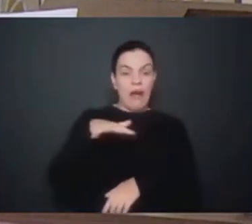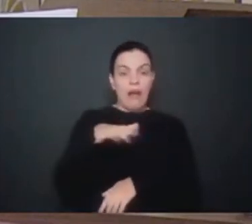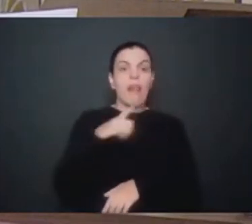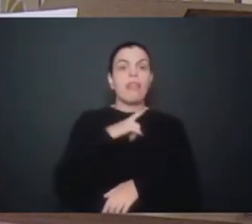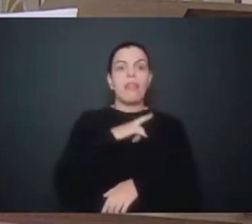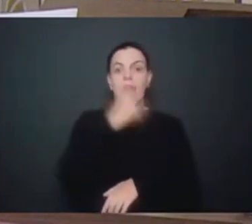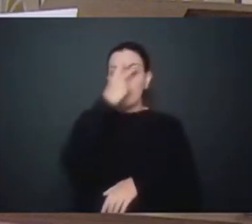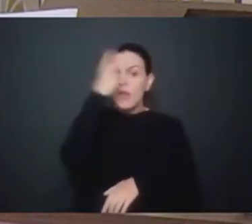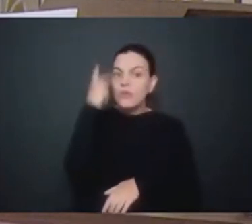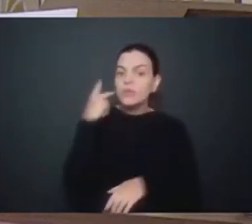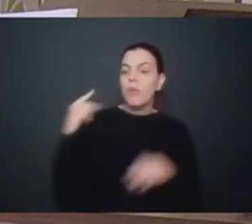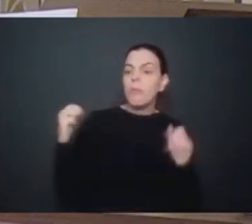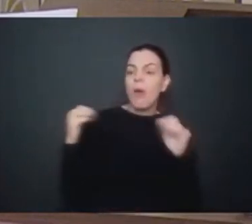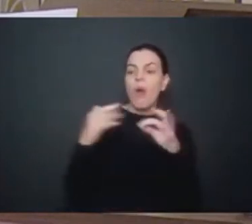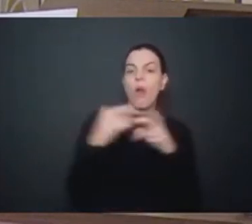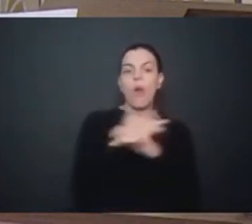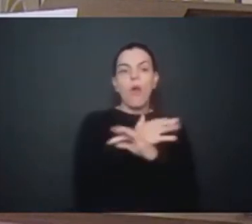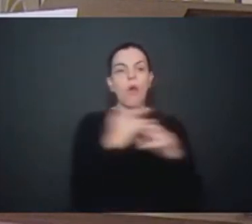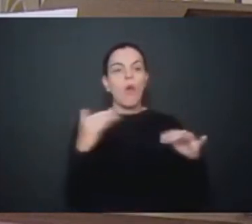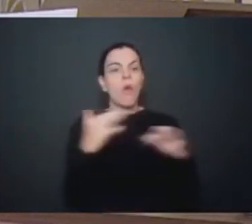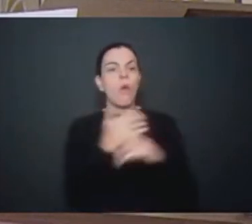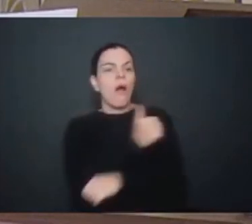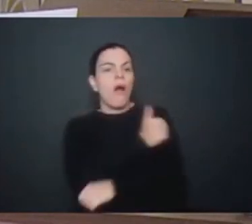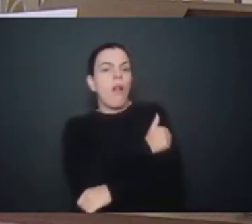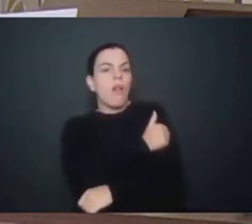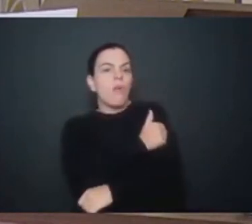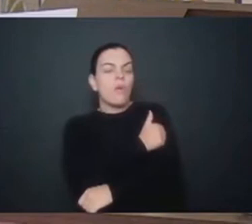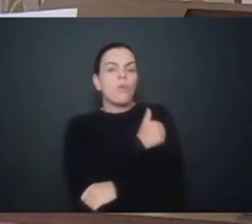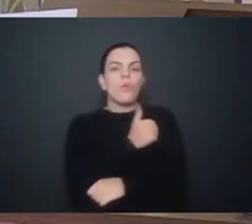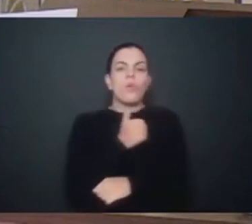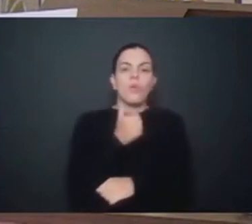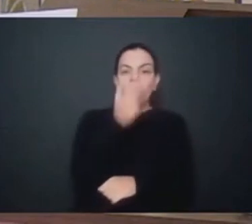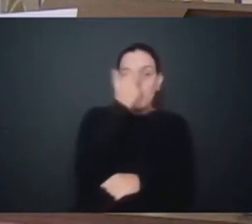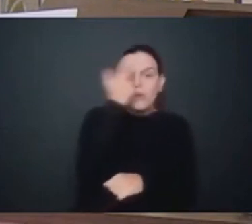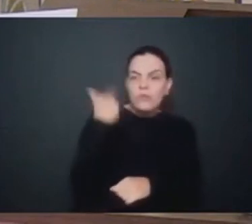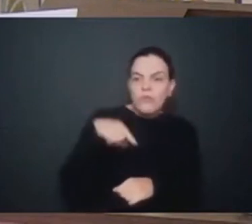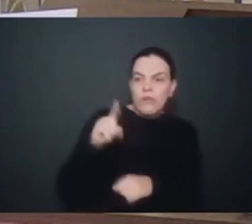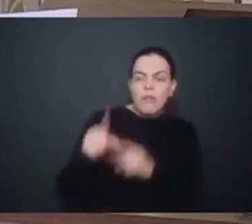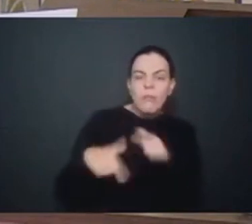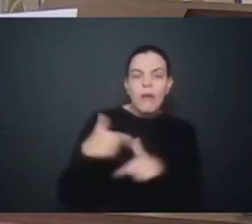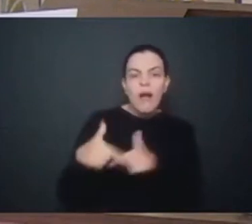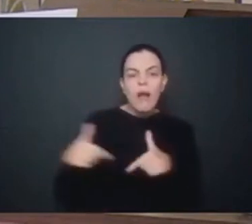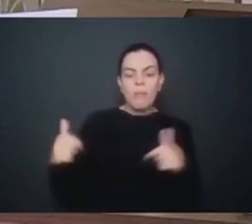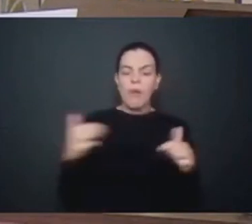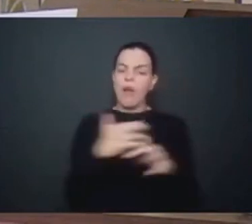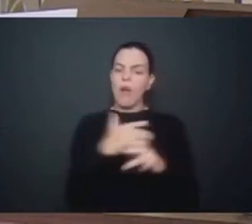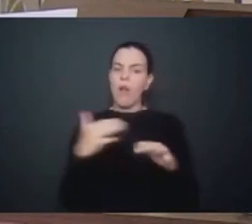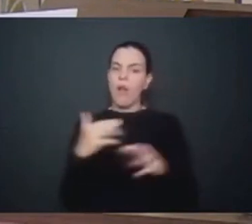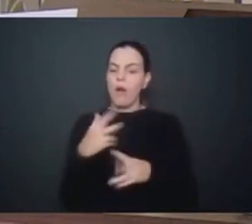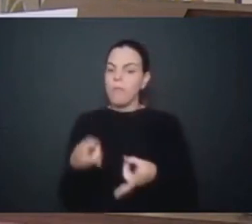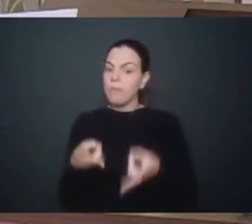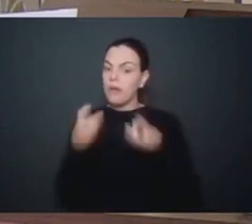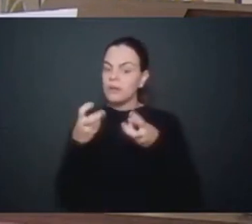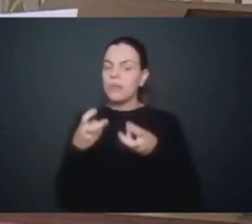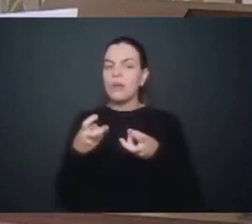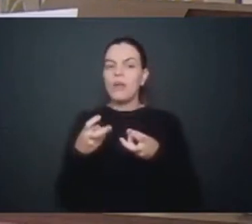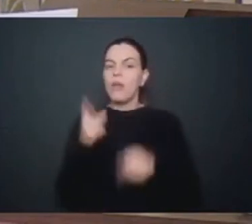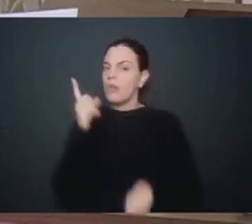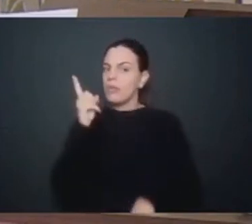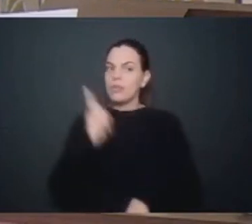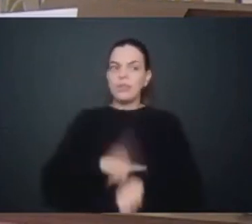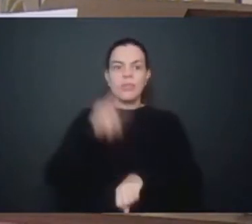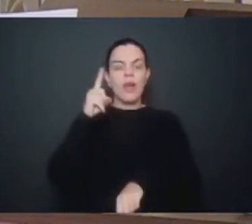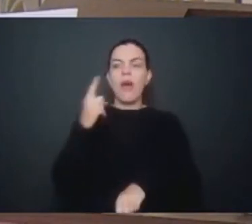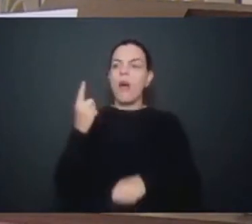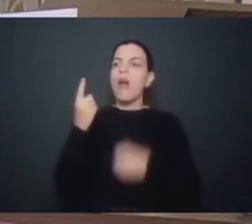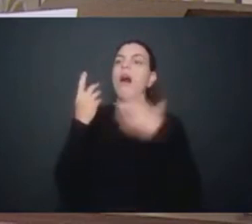grande movimentação. Então, prontamente, já eu e minha equipe fomos no local, sinalizamos lá com os recursos que